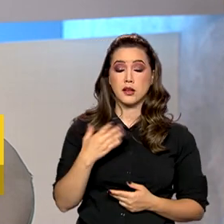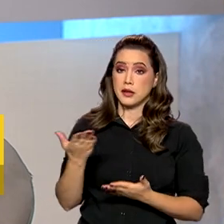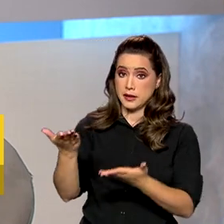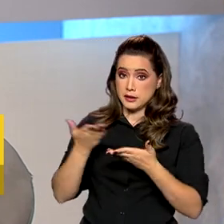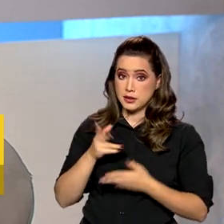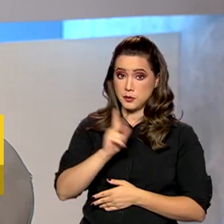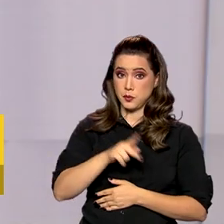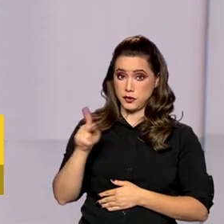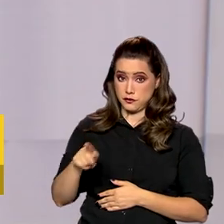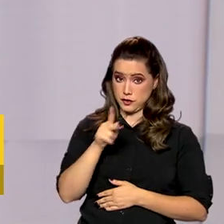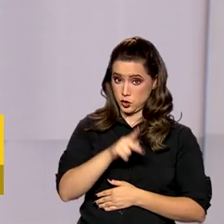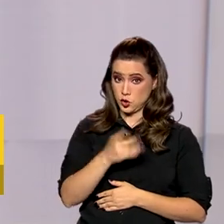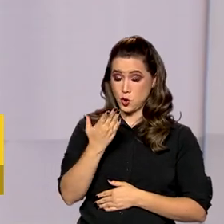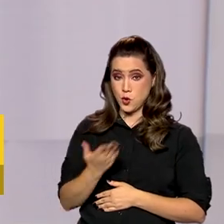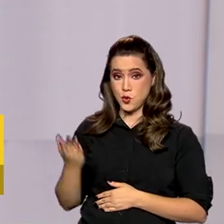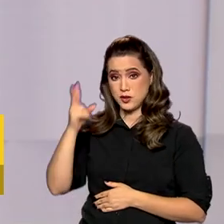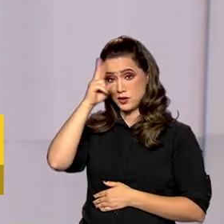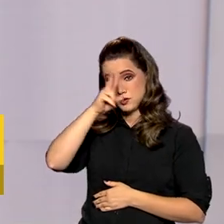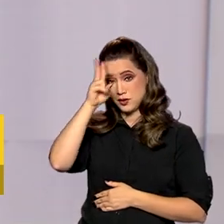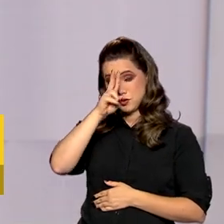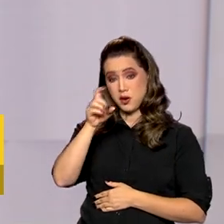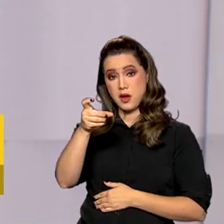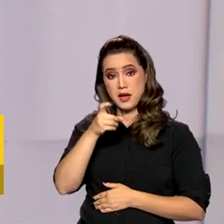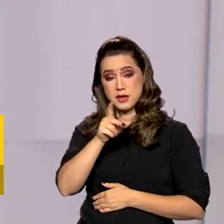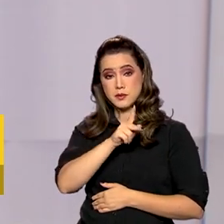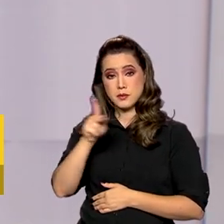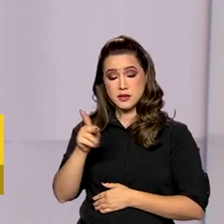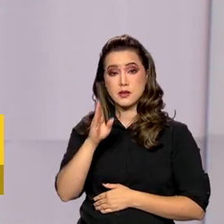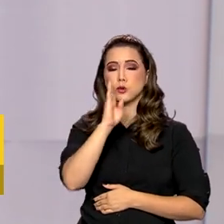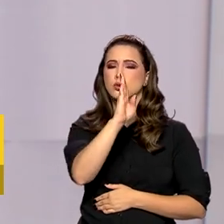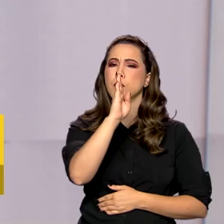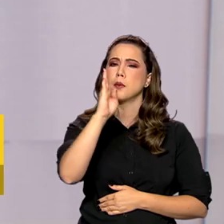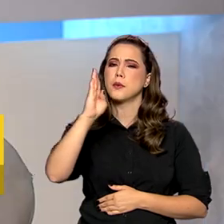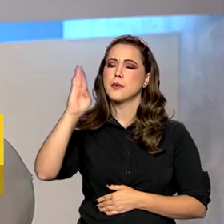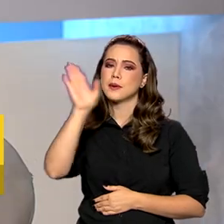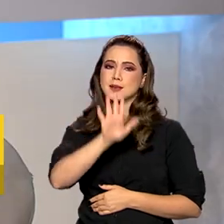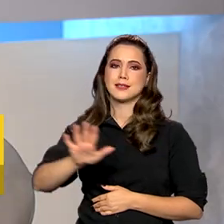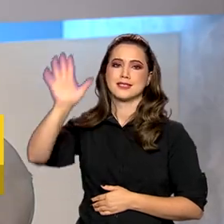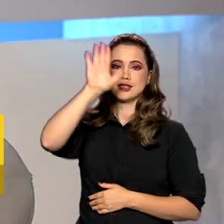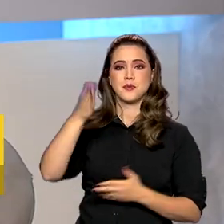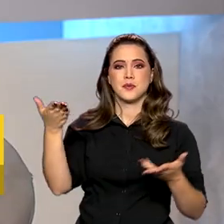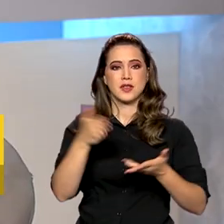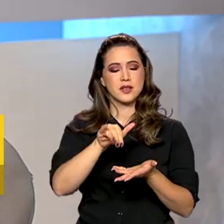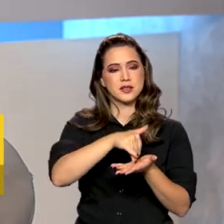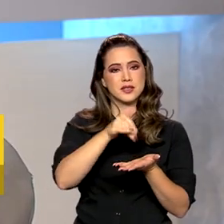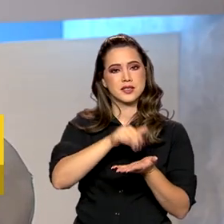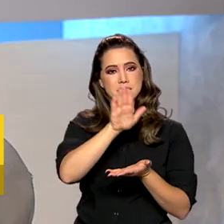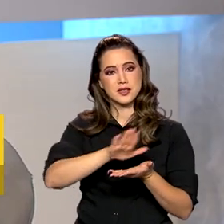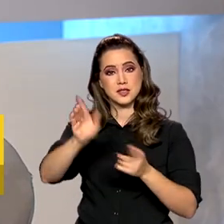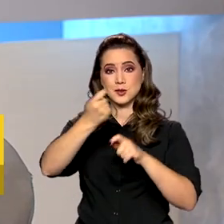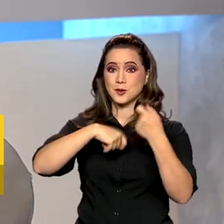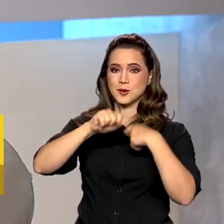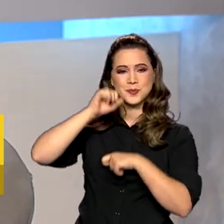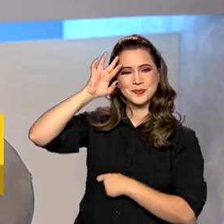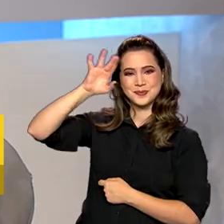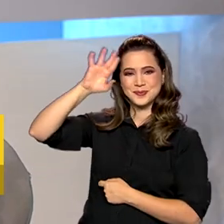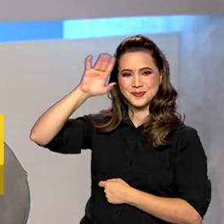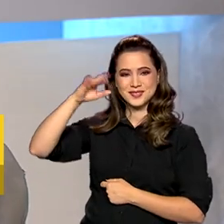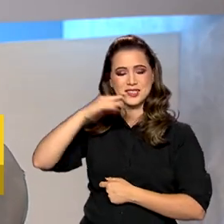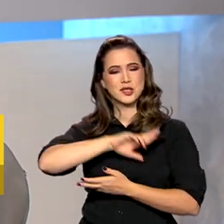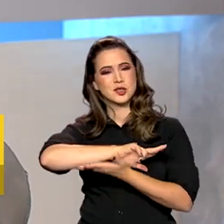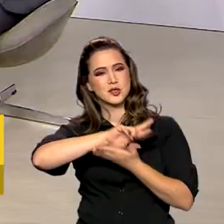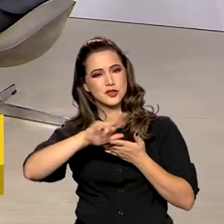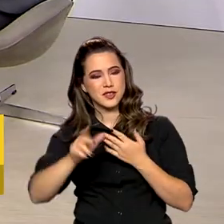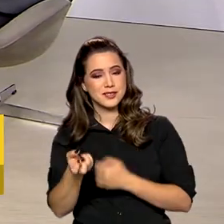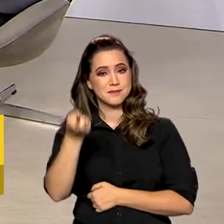História, Rafael Nogueira, é ex-presidente da Biblioteca Nacional e atual secretário nacional de Economia Criativa e Diversidade